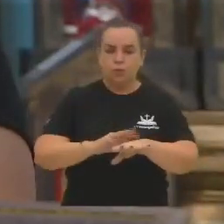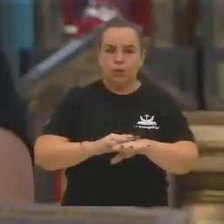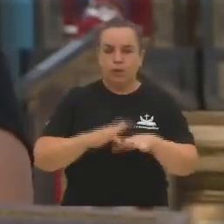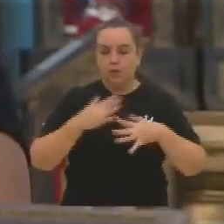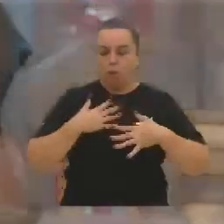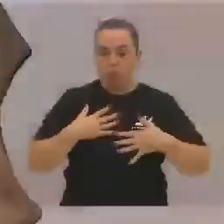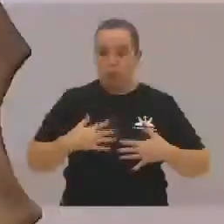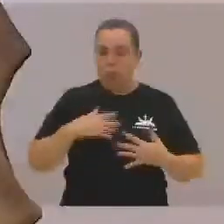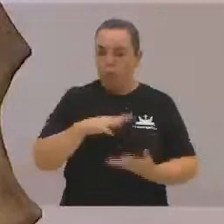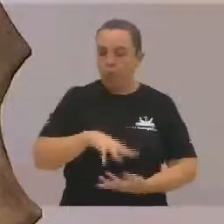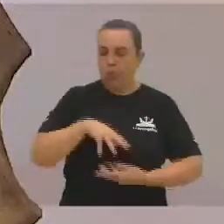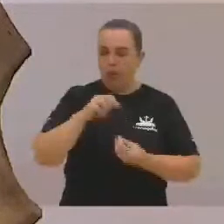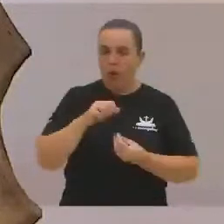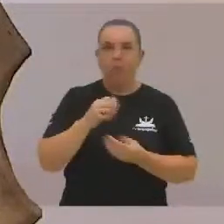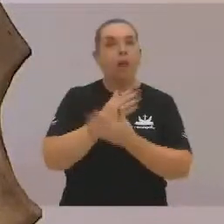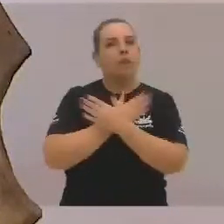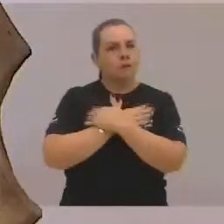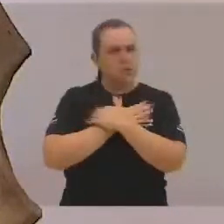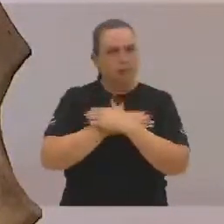Cantemos.